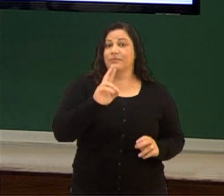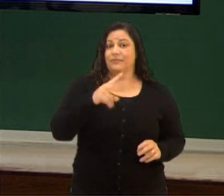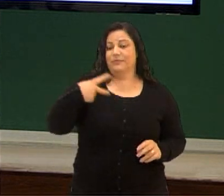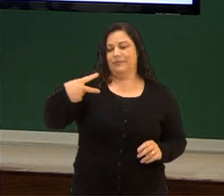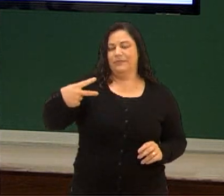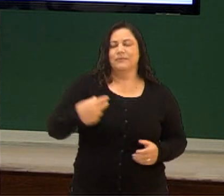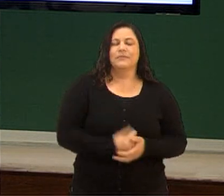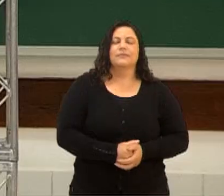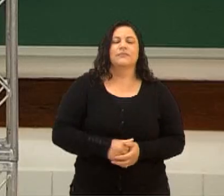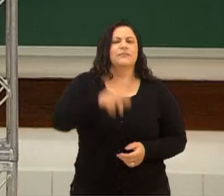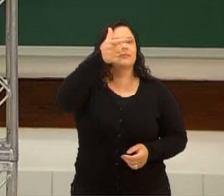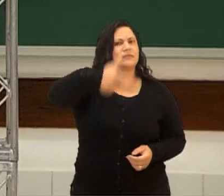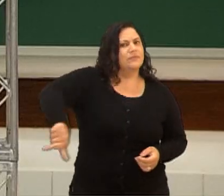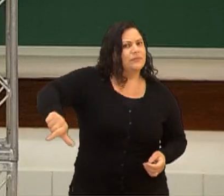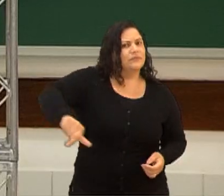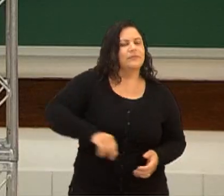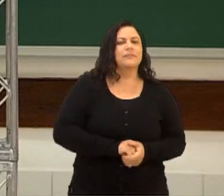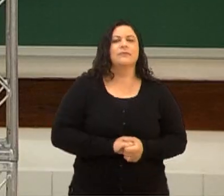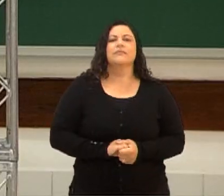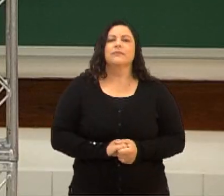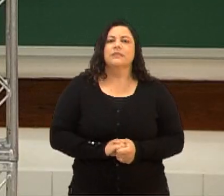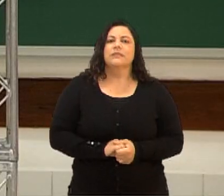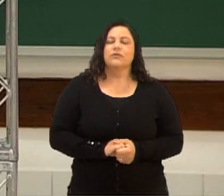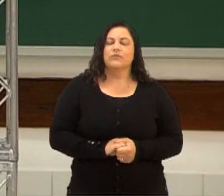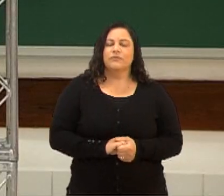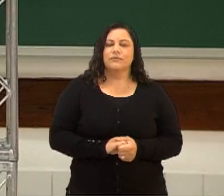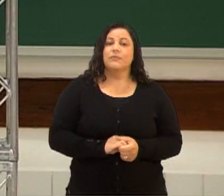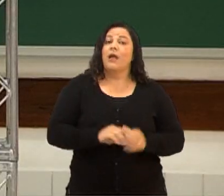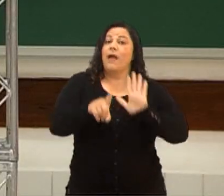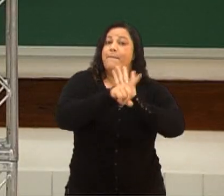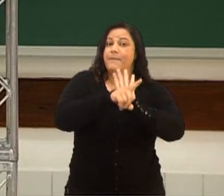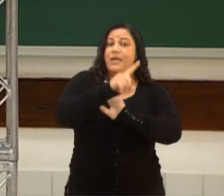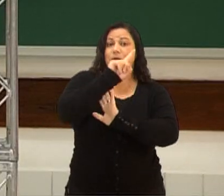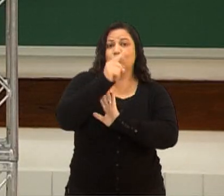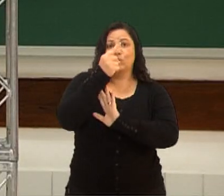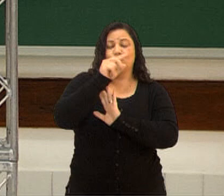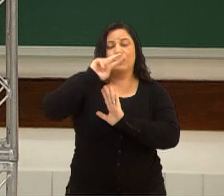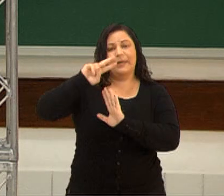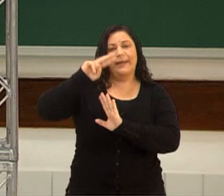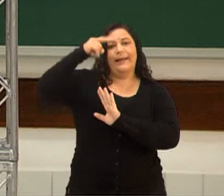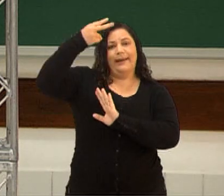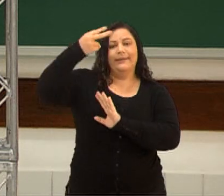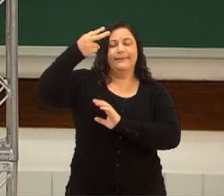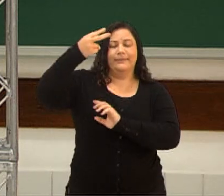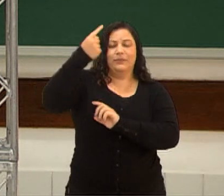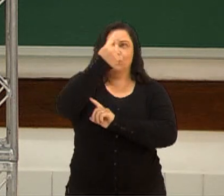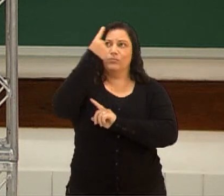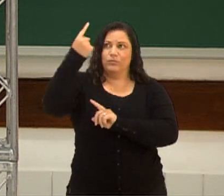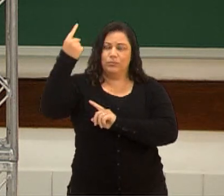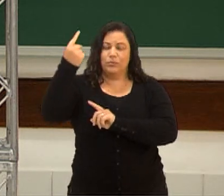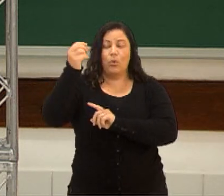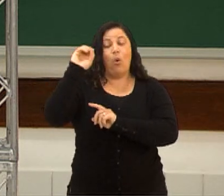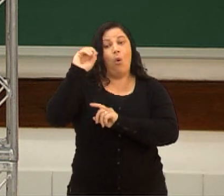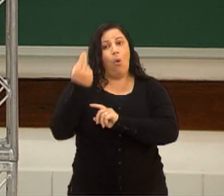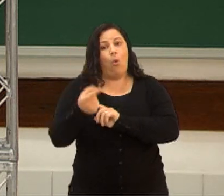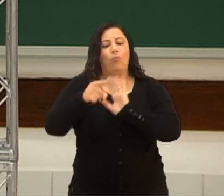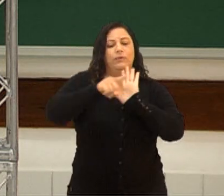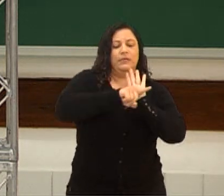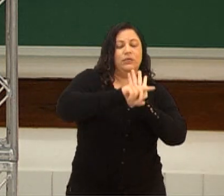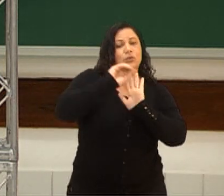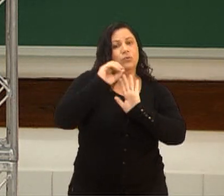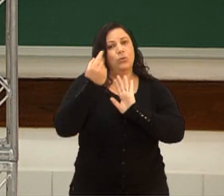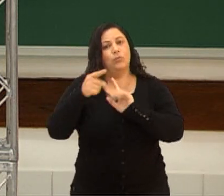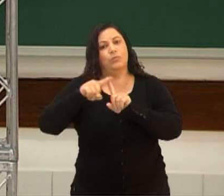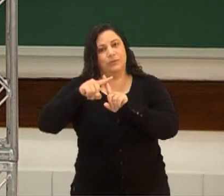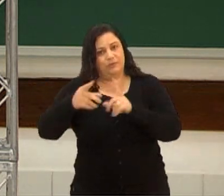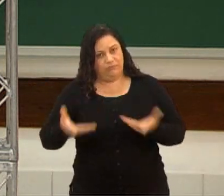Vou falar novamente o seguinte, pessoal. Ali onde você tem aquele menos 1 elevado, o resultado ou vai ser negativo ou vai ser